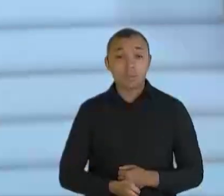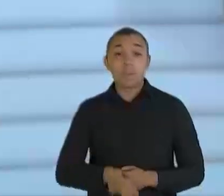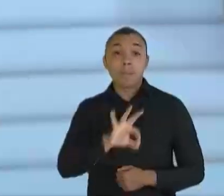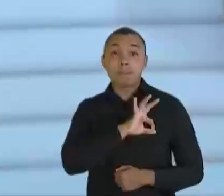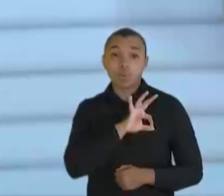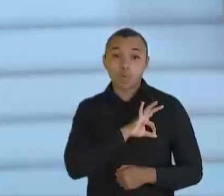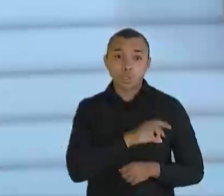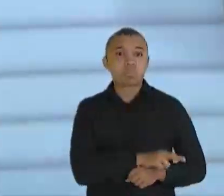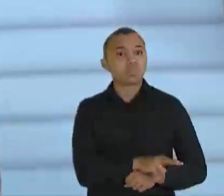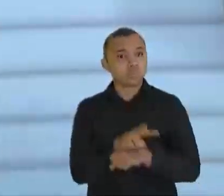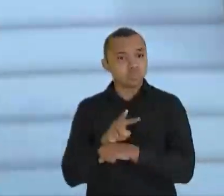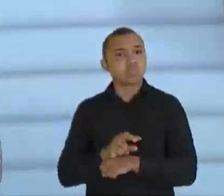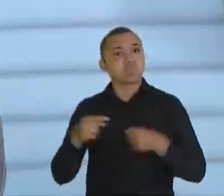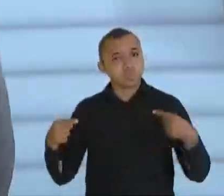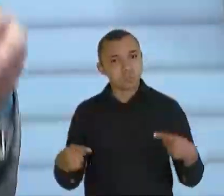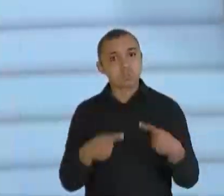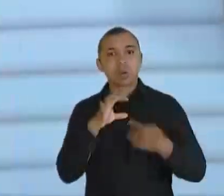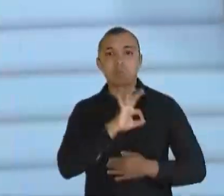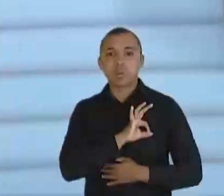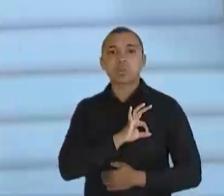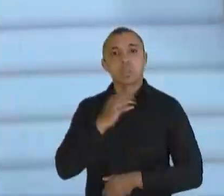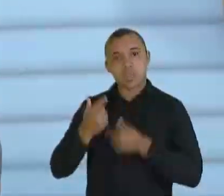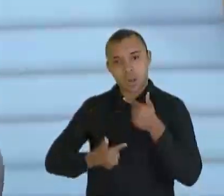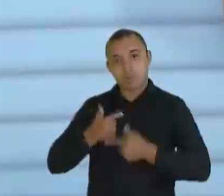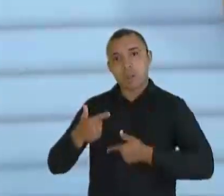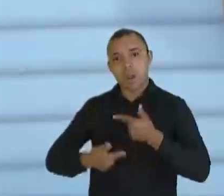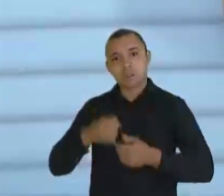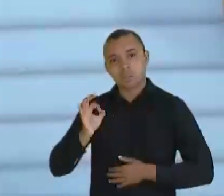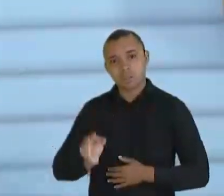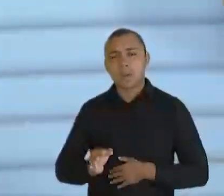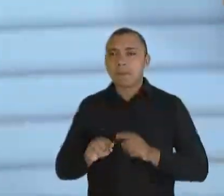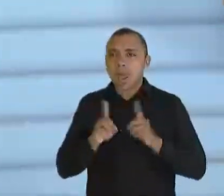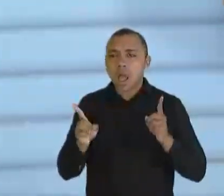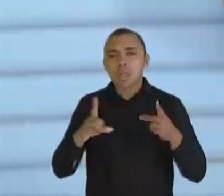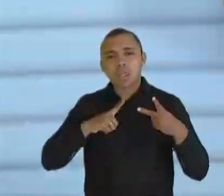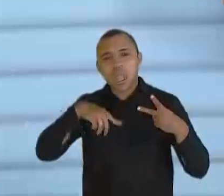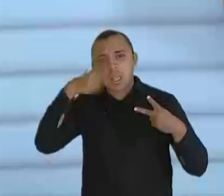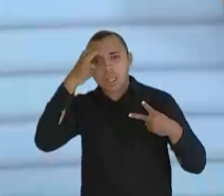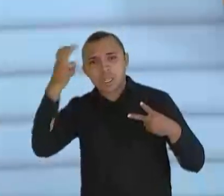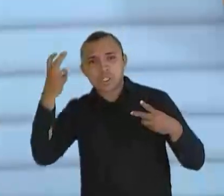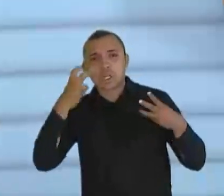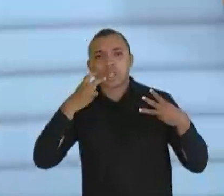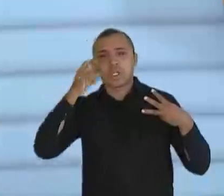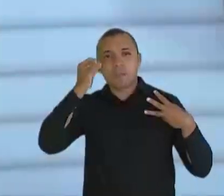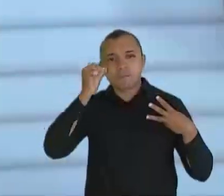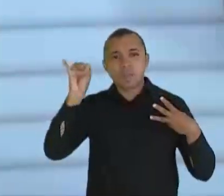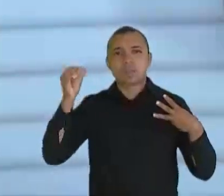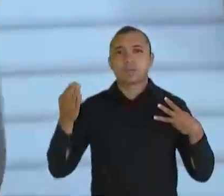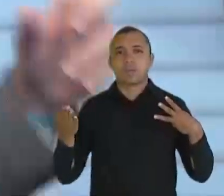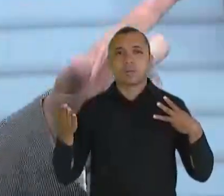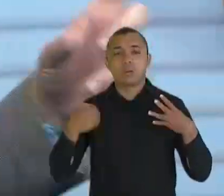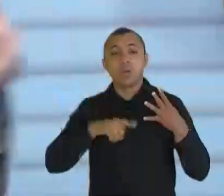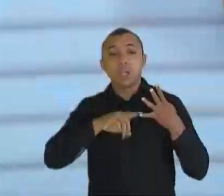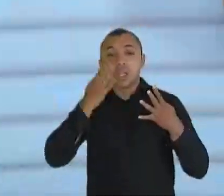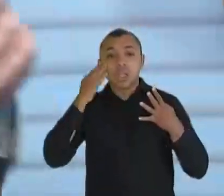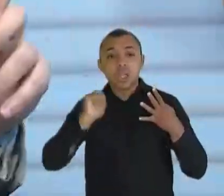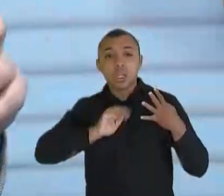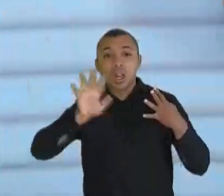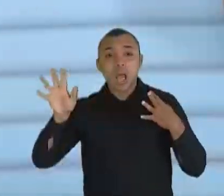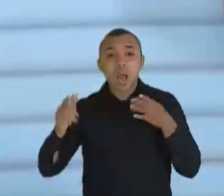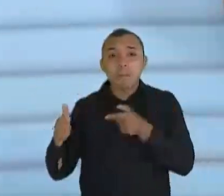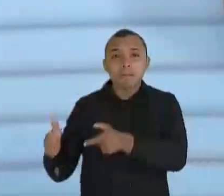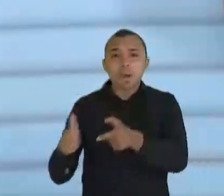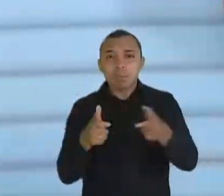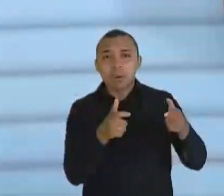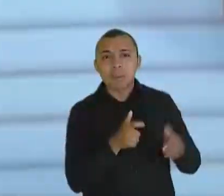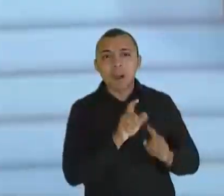do policiamento, mas policiamento é muito mais, é inteligência, é prevenção, né? É entender rotas e